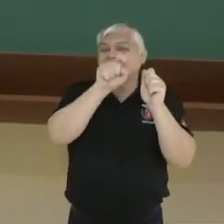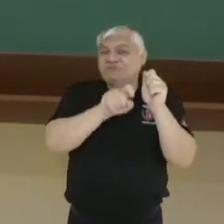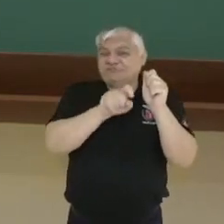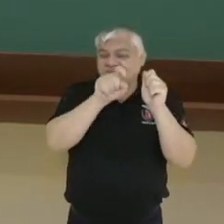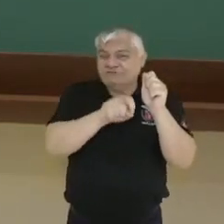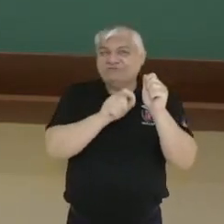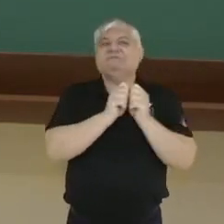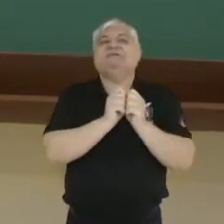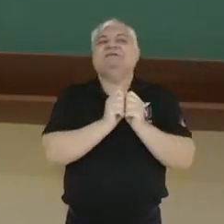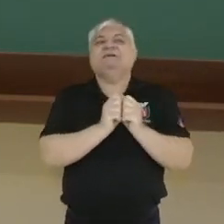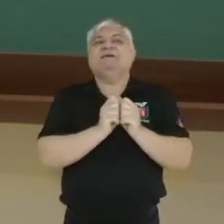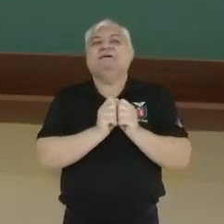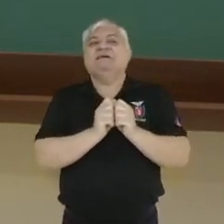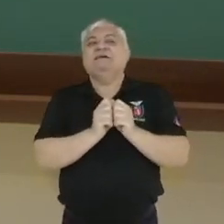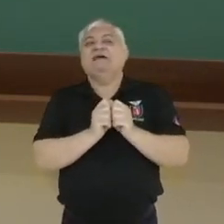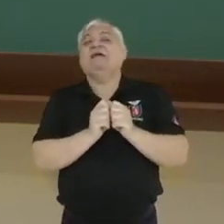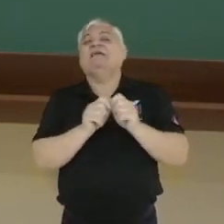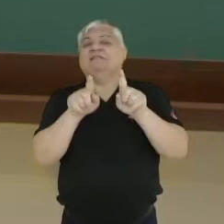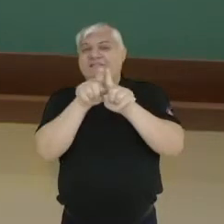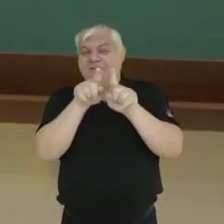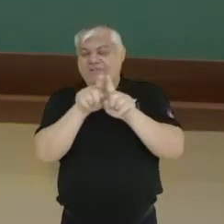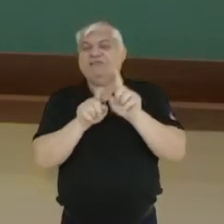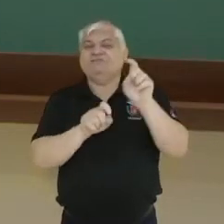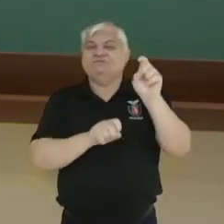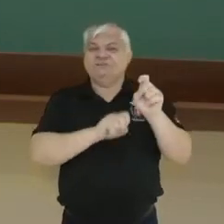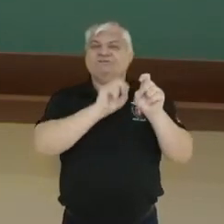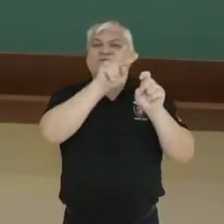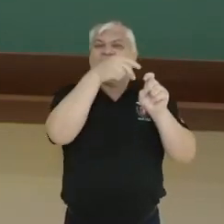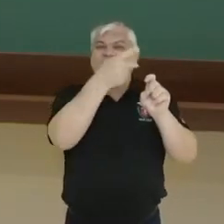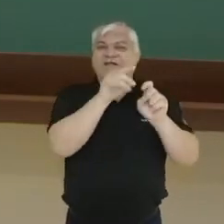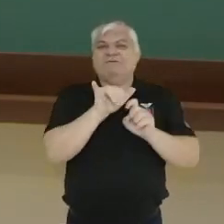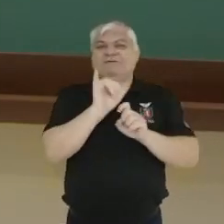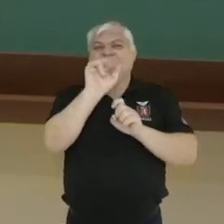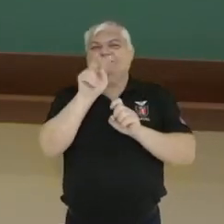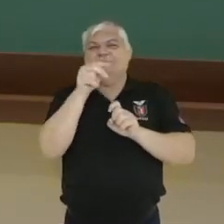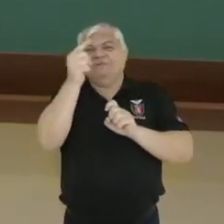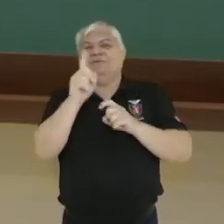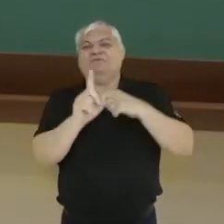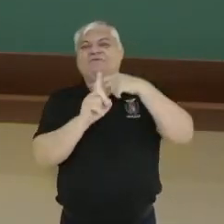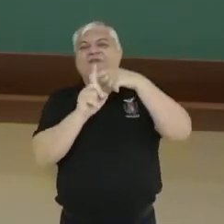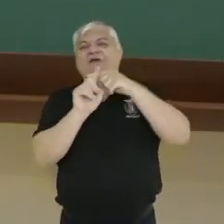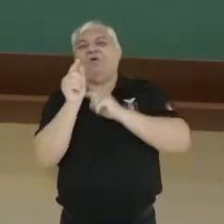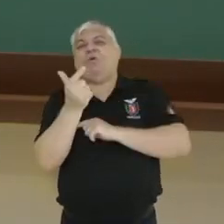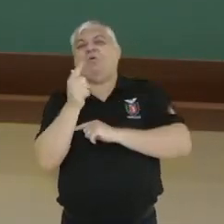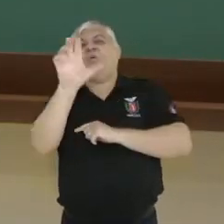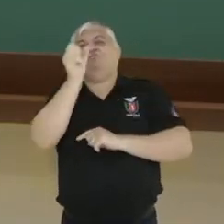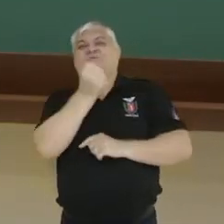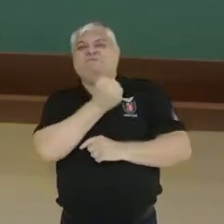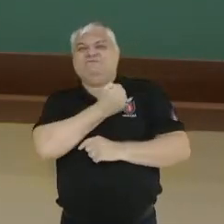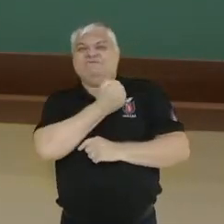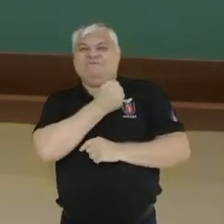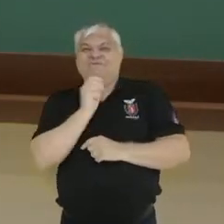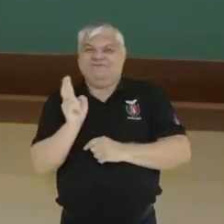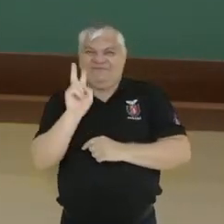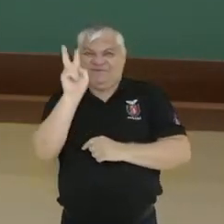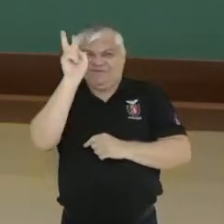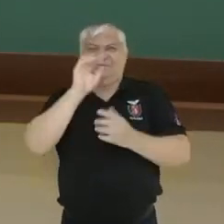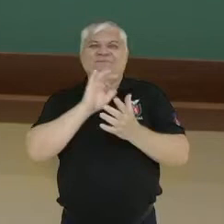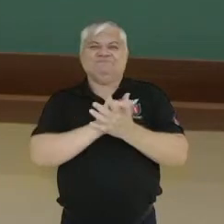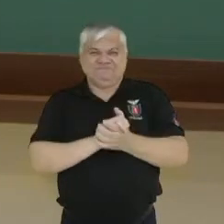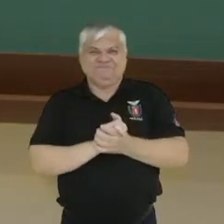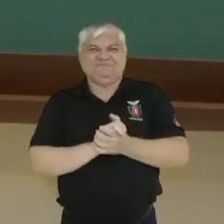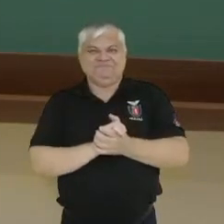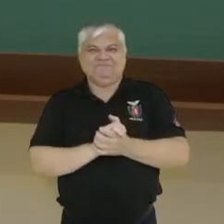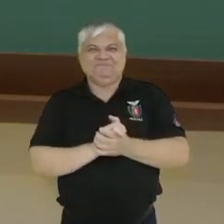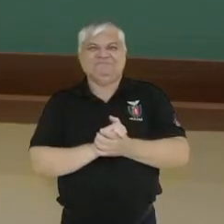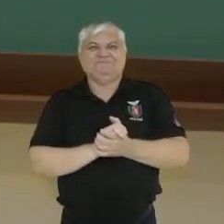ser outro valor numérico. Aqui na frente do y ao quadrado um valor numérico. E no lugar na frente do x também